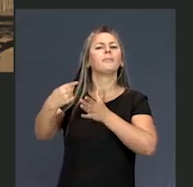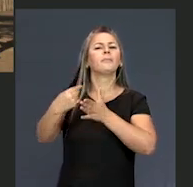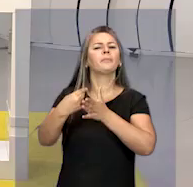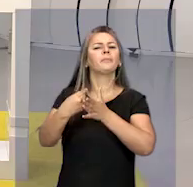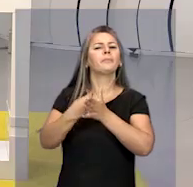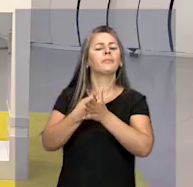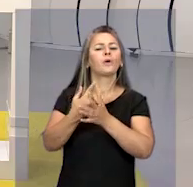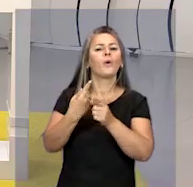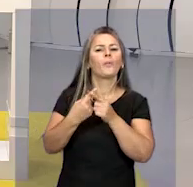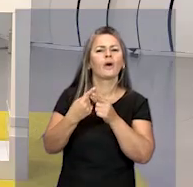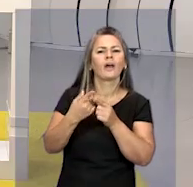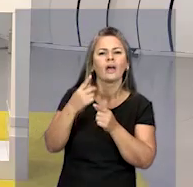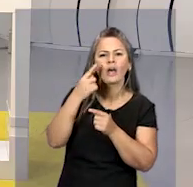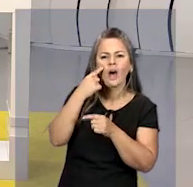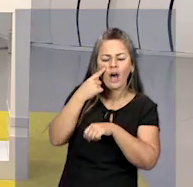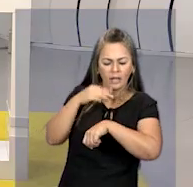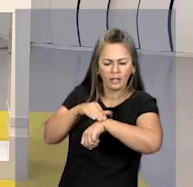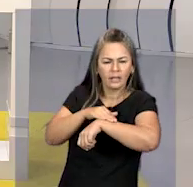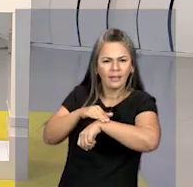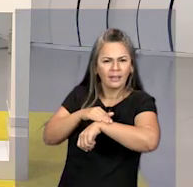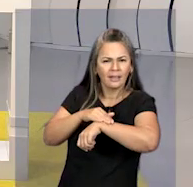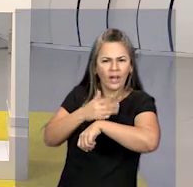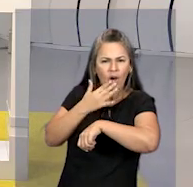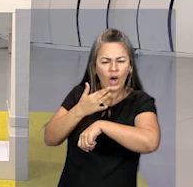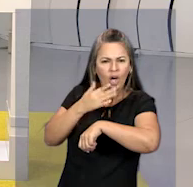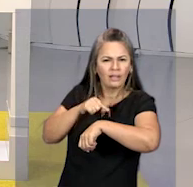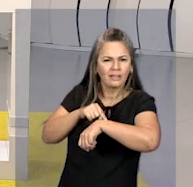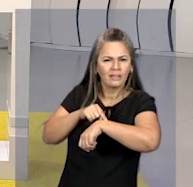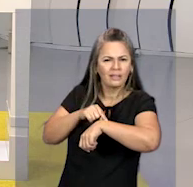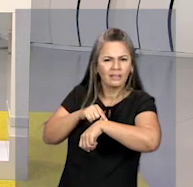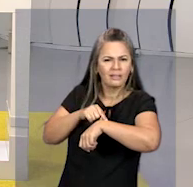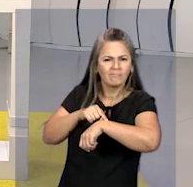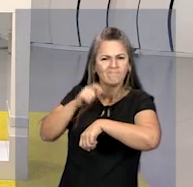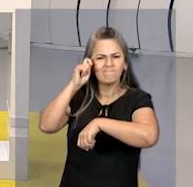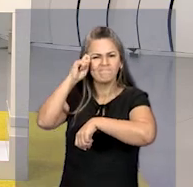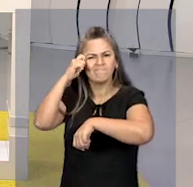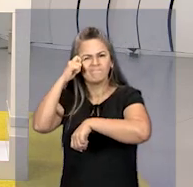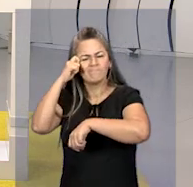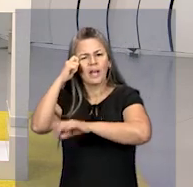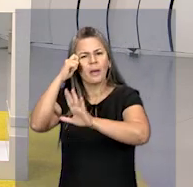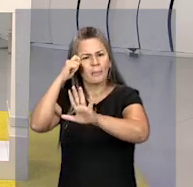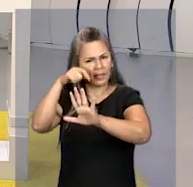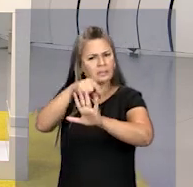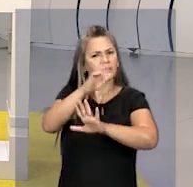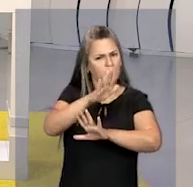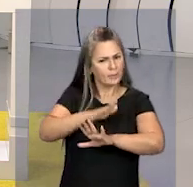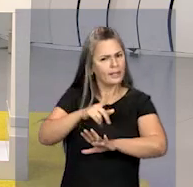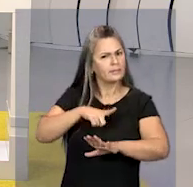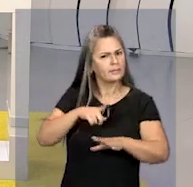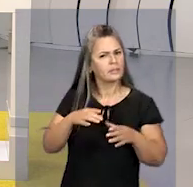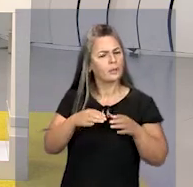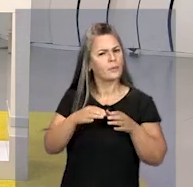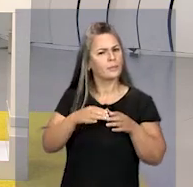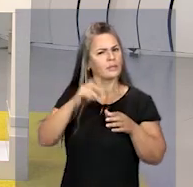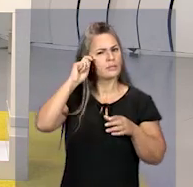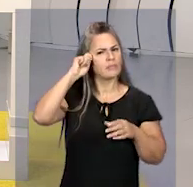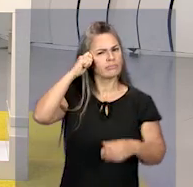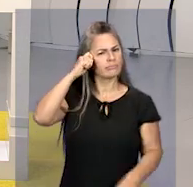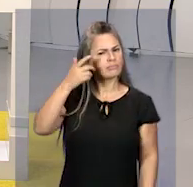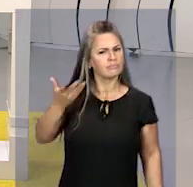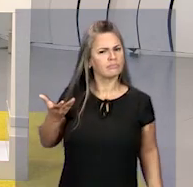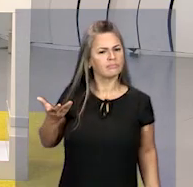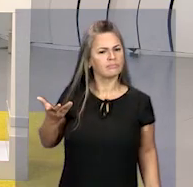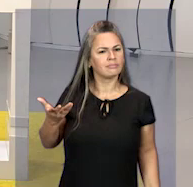africanos? Talvez só pelo tom da pele? Porque são negros, mas no Brasil não existe negro? Ou fora da África não tem